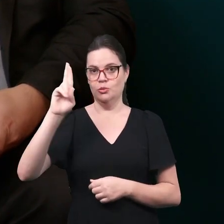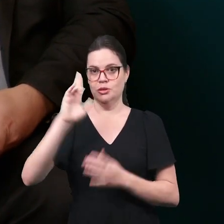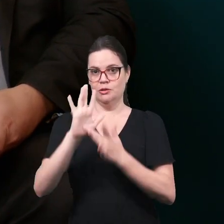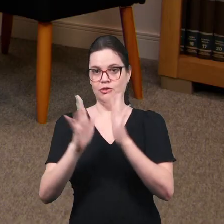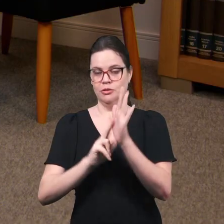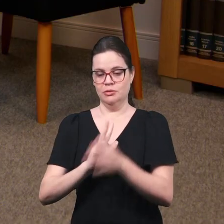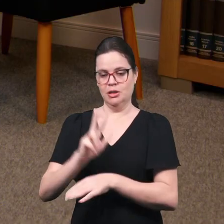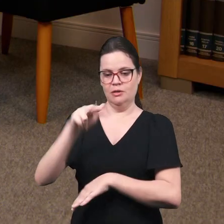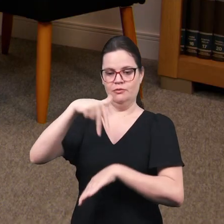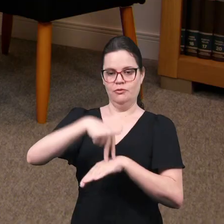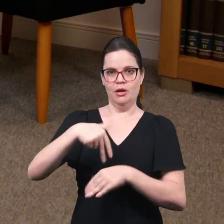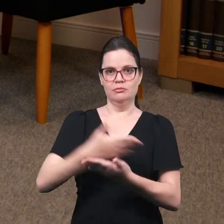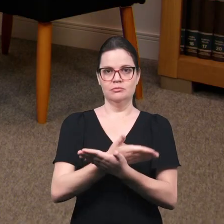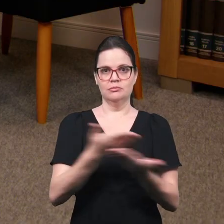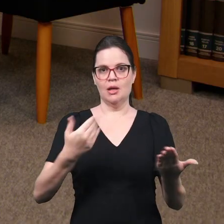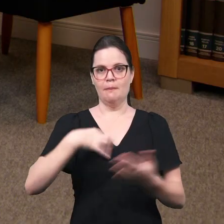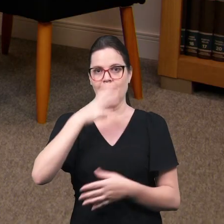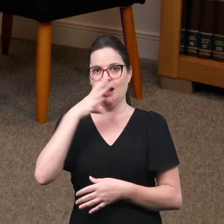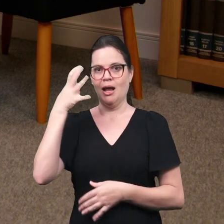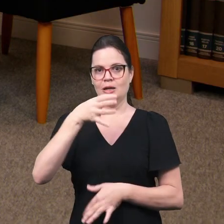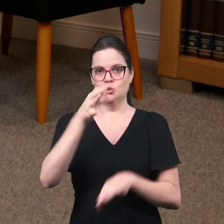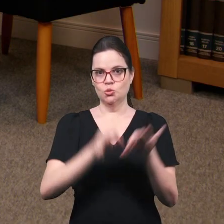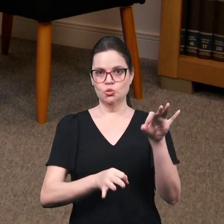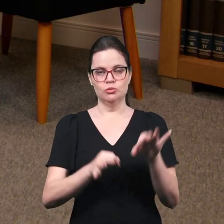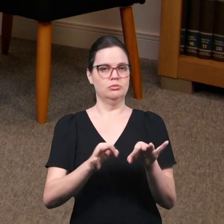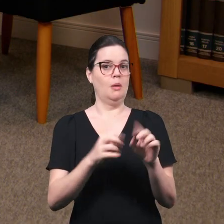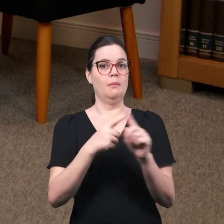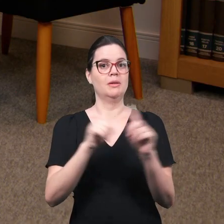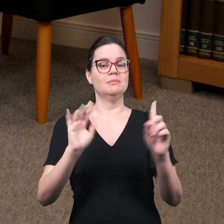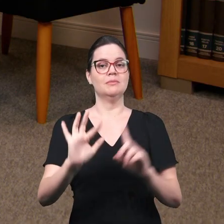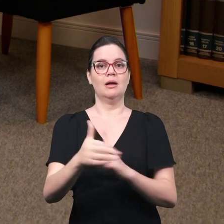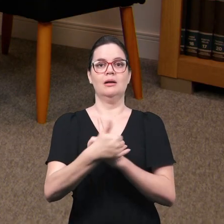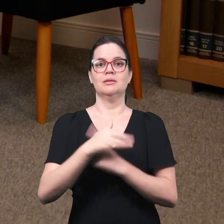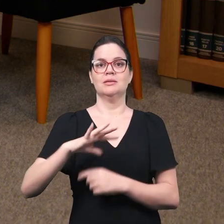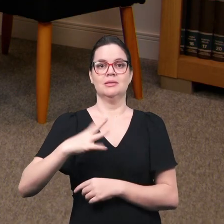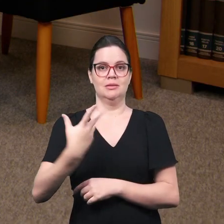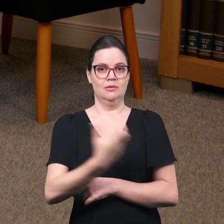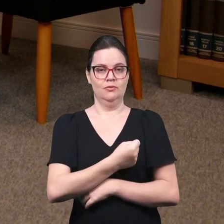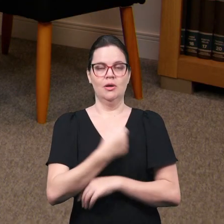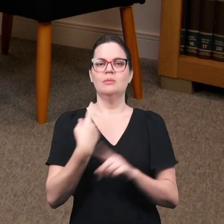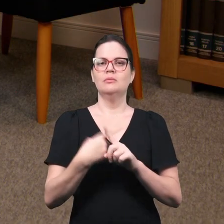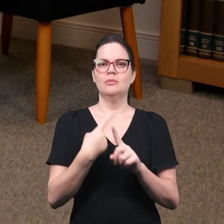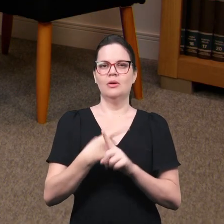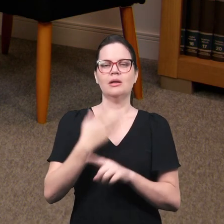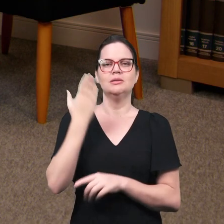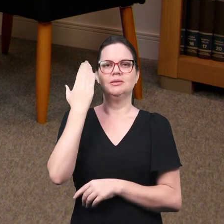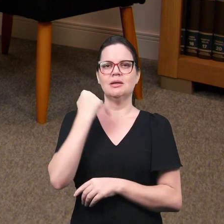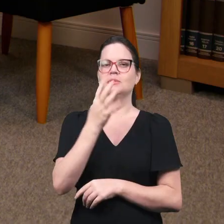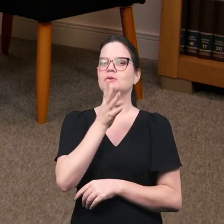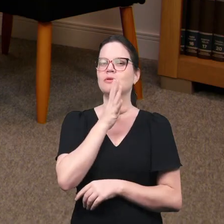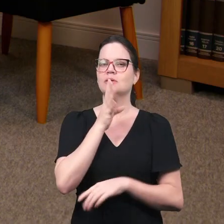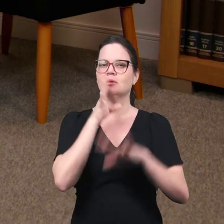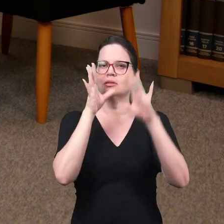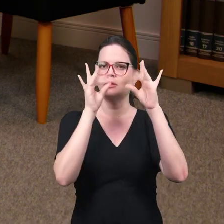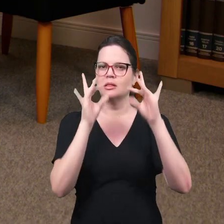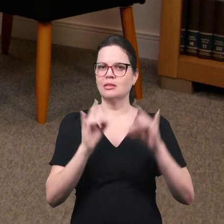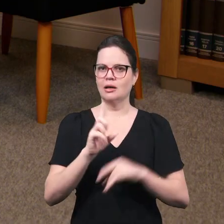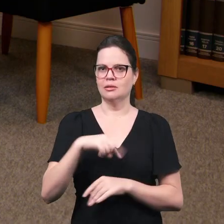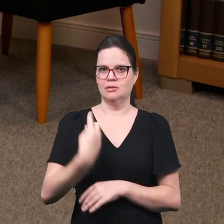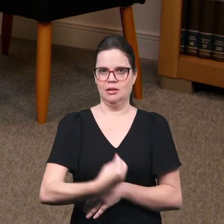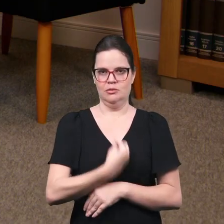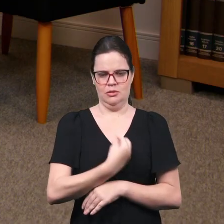veio salvar. Amém. Então o Senhor, na sua onisciência, ele mostra que ele conhece os detalhes da nossa vida, inclusive os